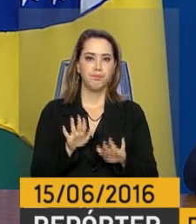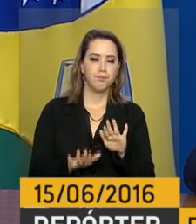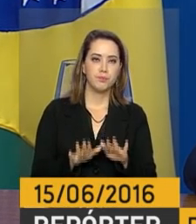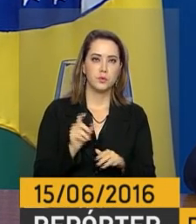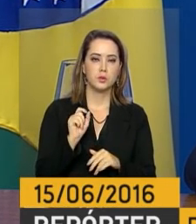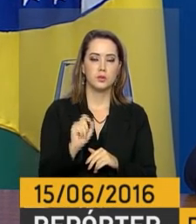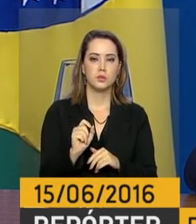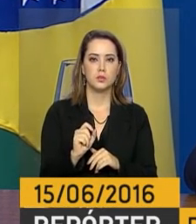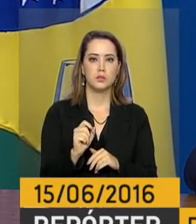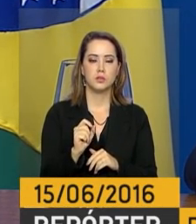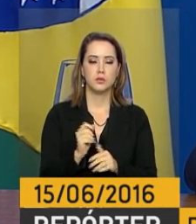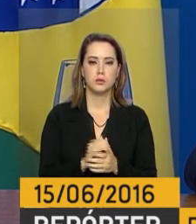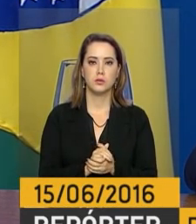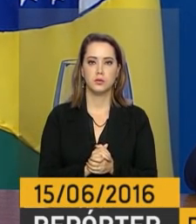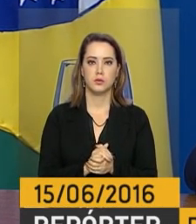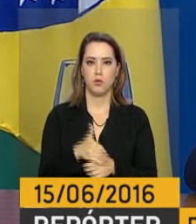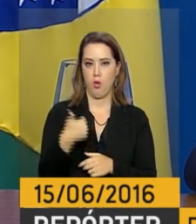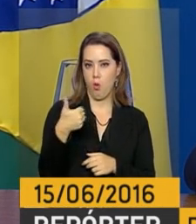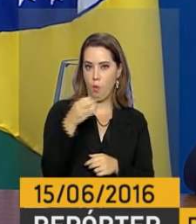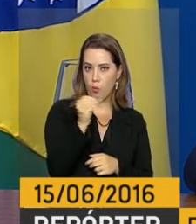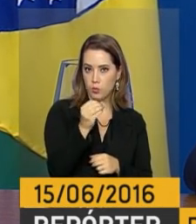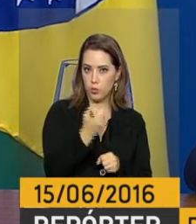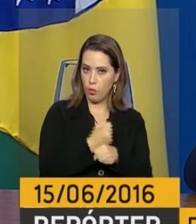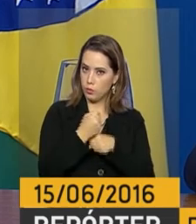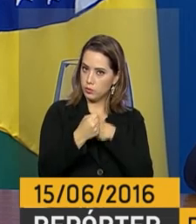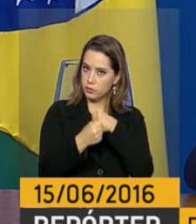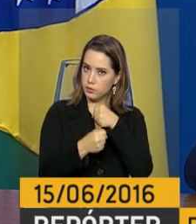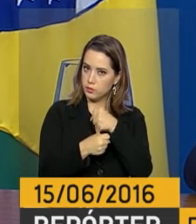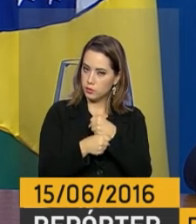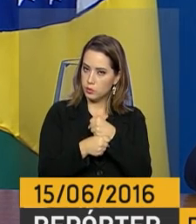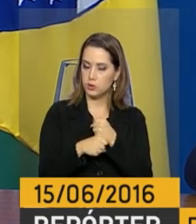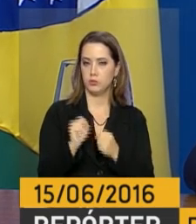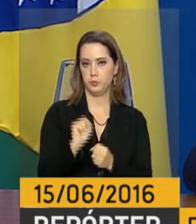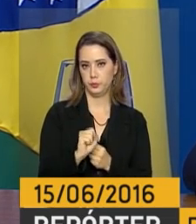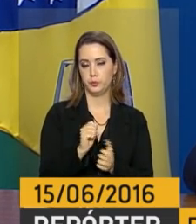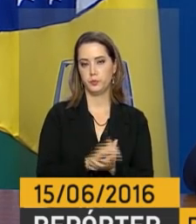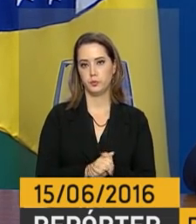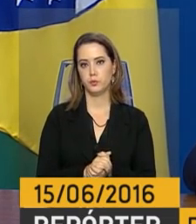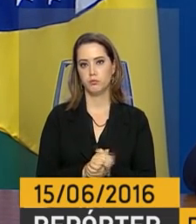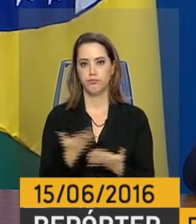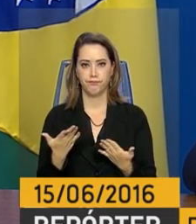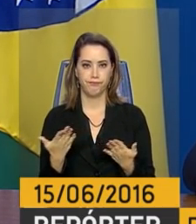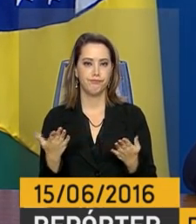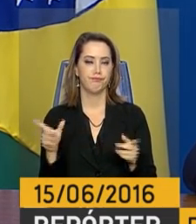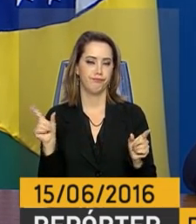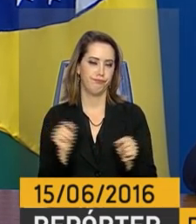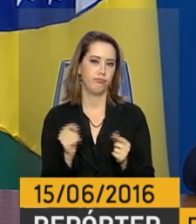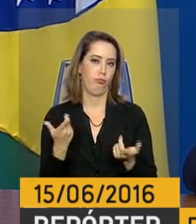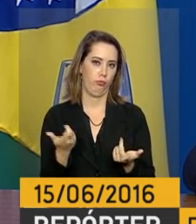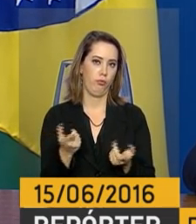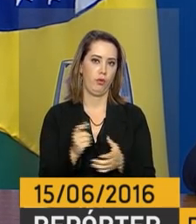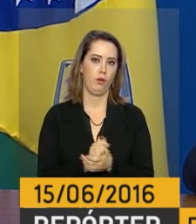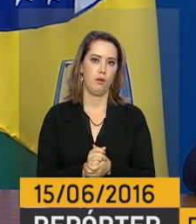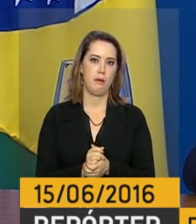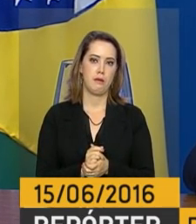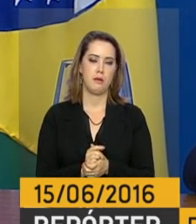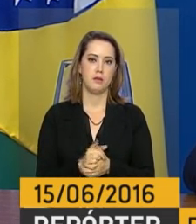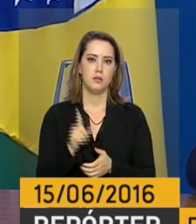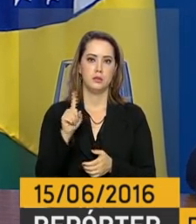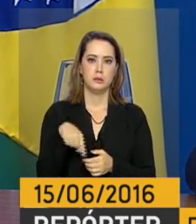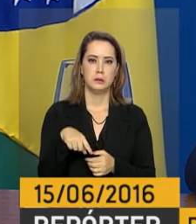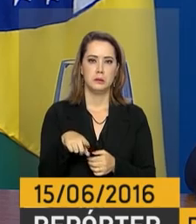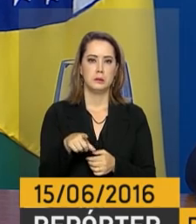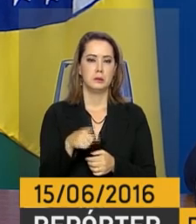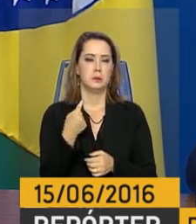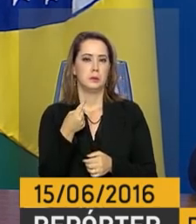no eh 10º eh no 10º ano. Resumo, eh é um